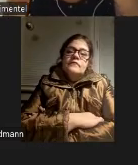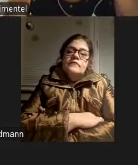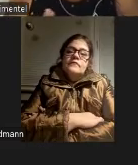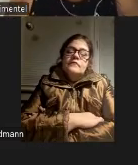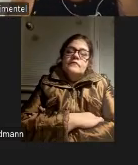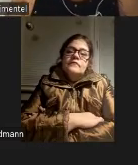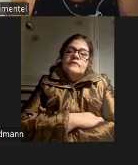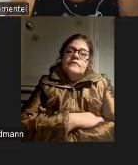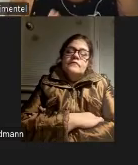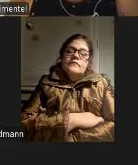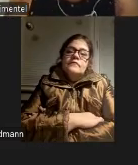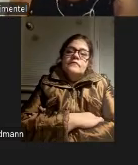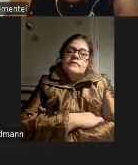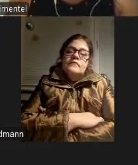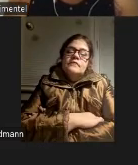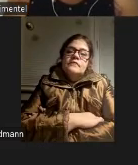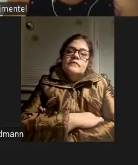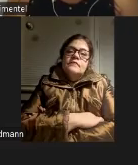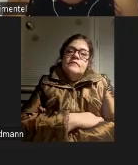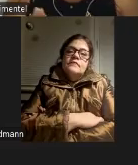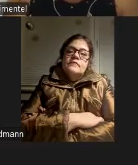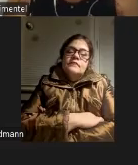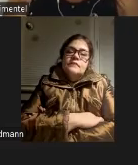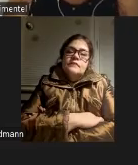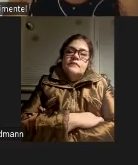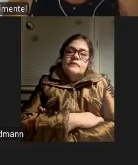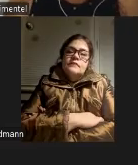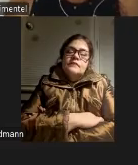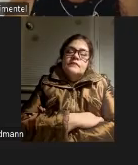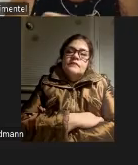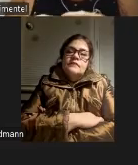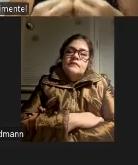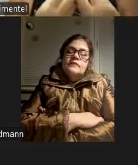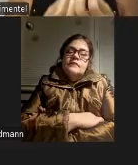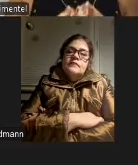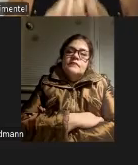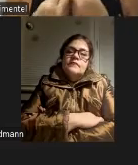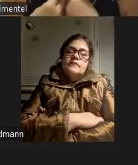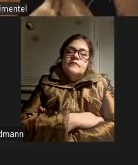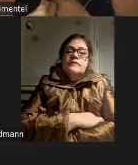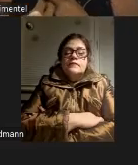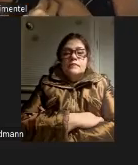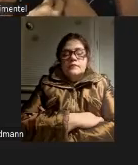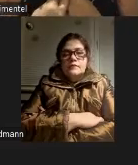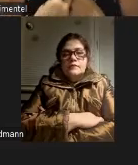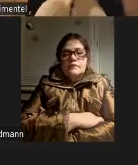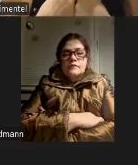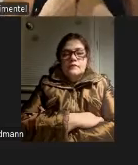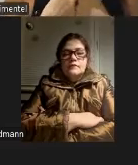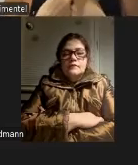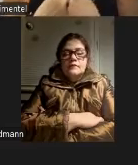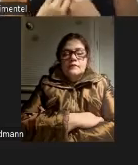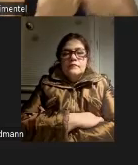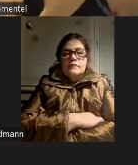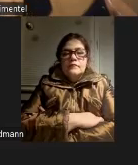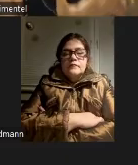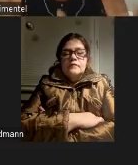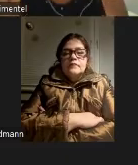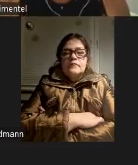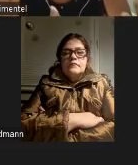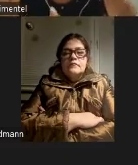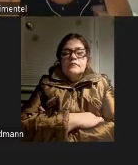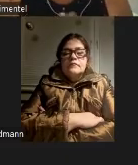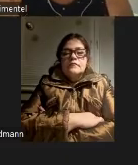dormia, e a gente passou a ter um sono bifásico, ou monofásico, né? Que é a característica nossa hoje em dia, um sono monofásico,